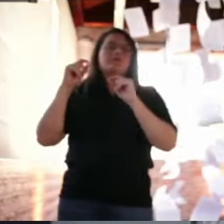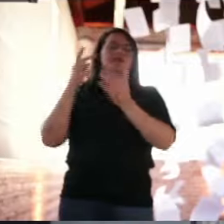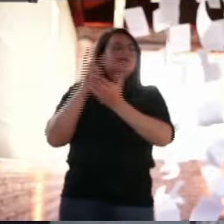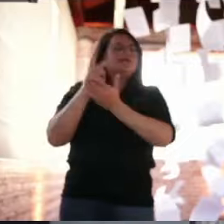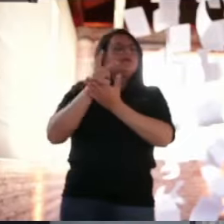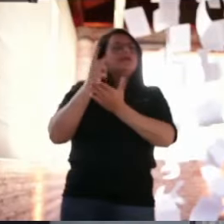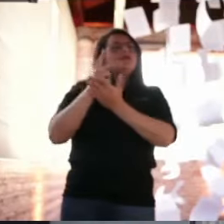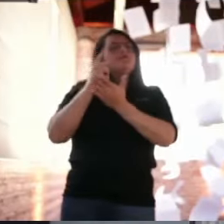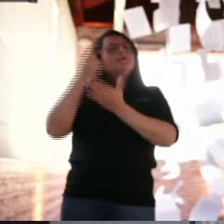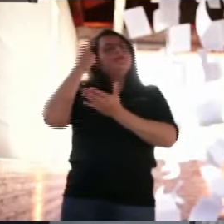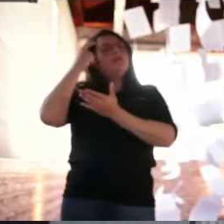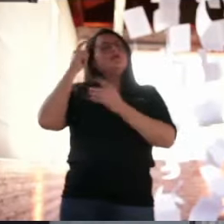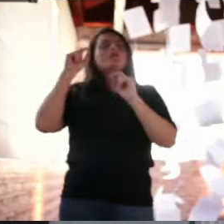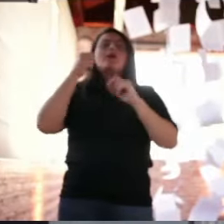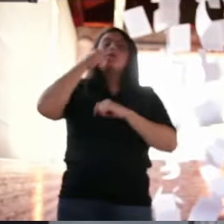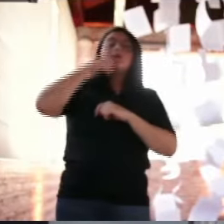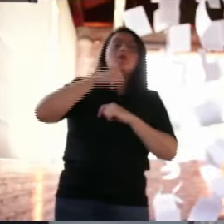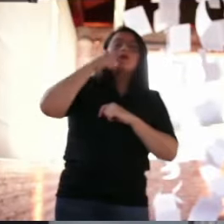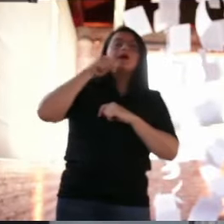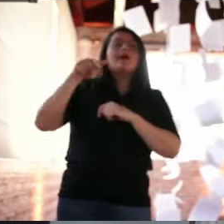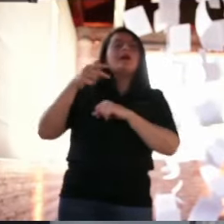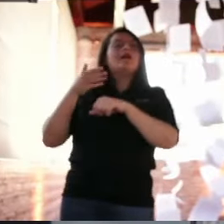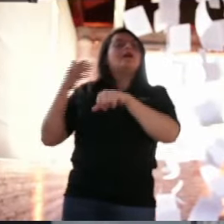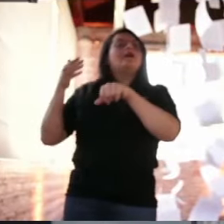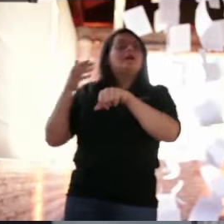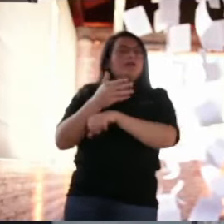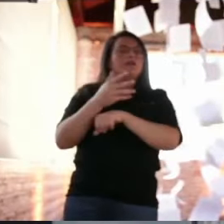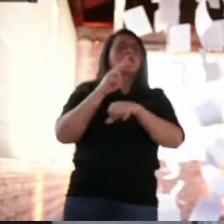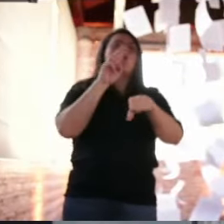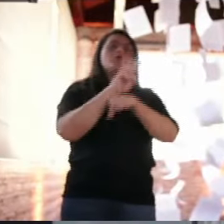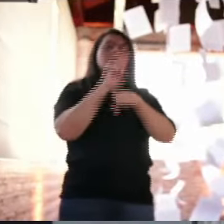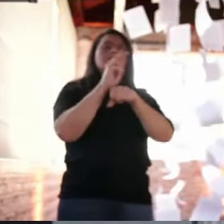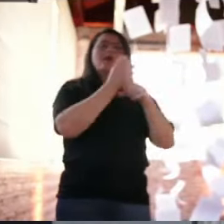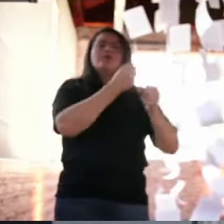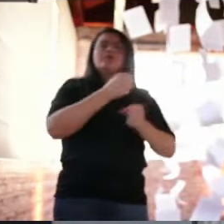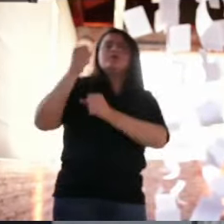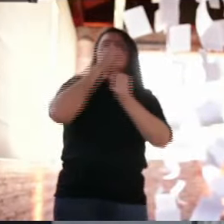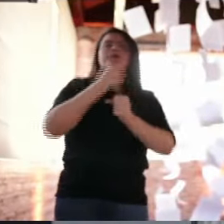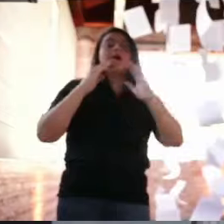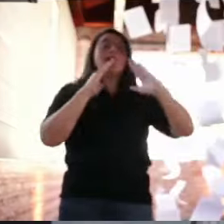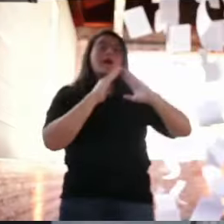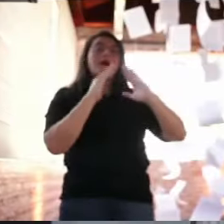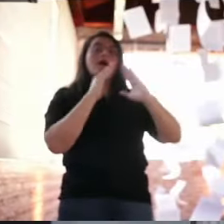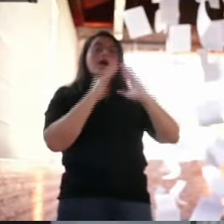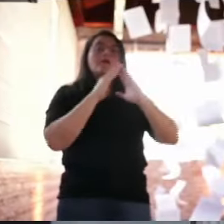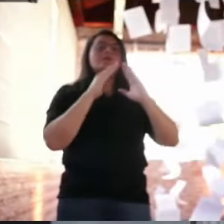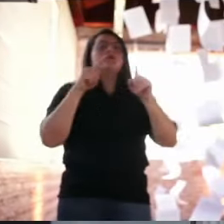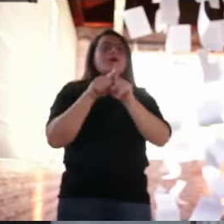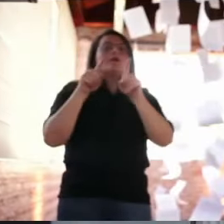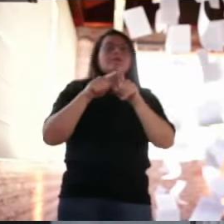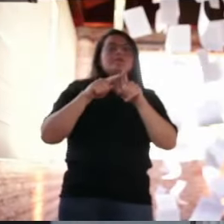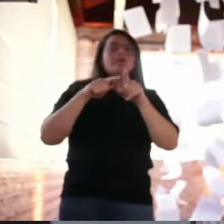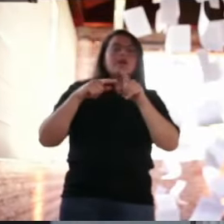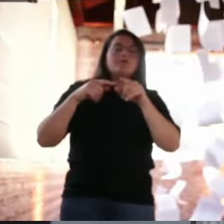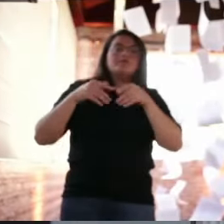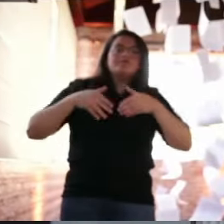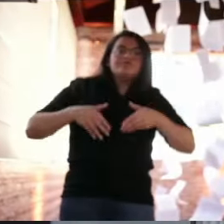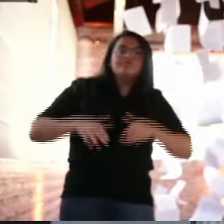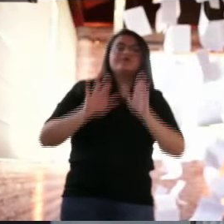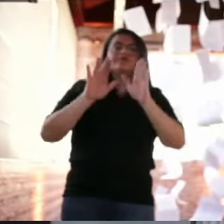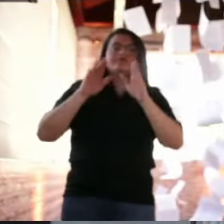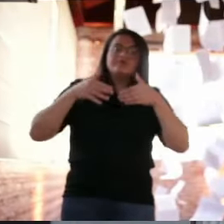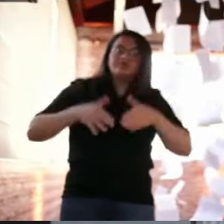suposta de que a mulher entra com os cuidados domésticos com os cuidados de reprodução não remunerados não